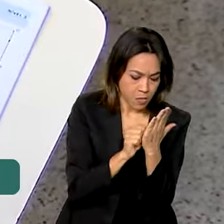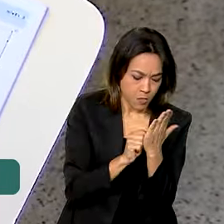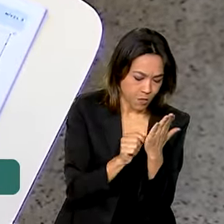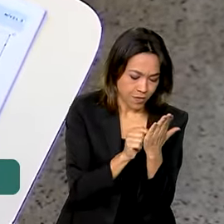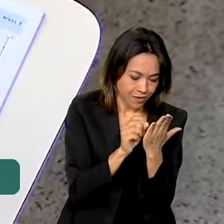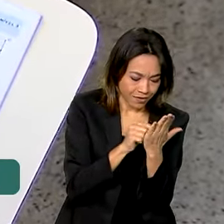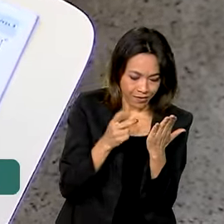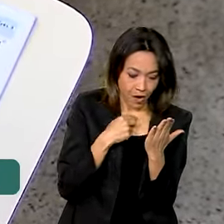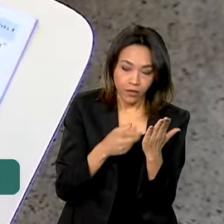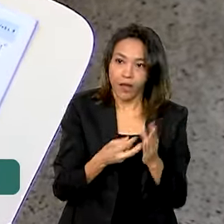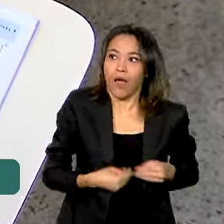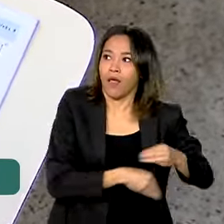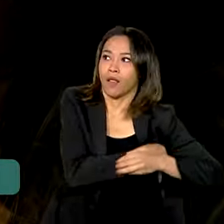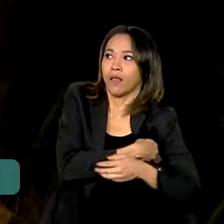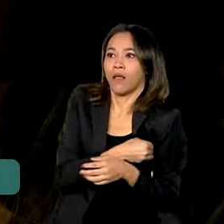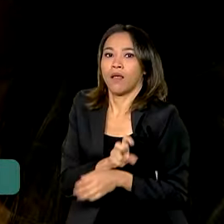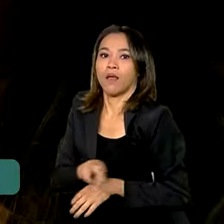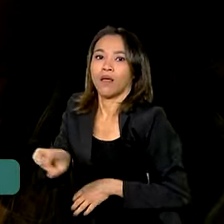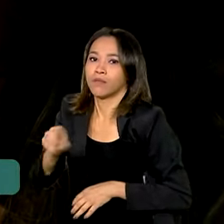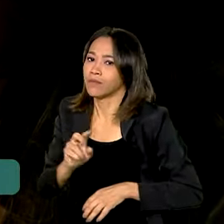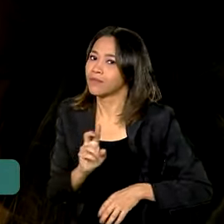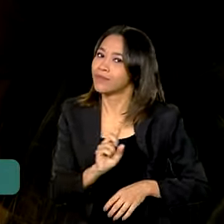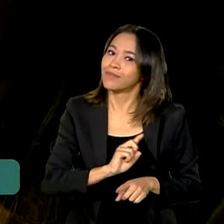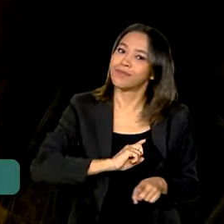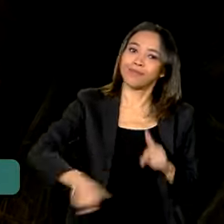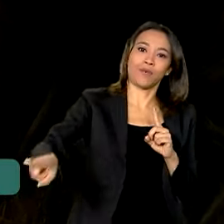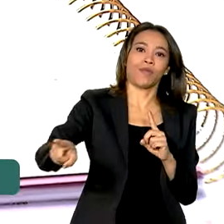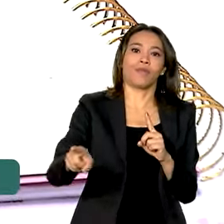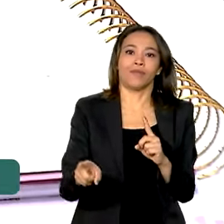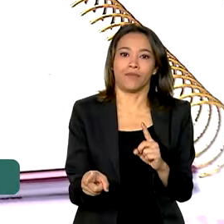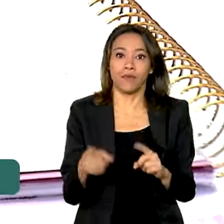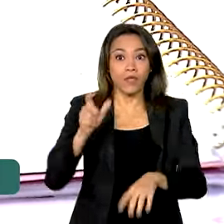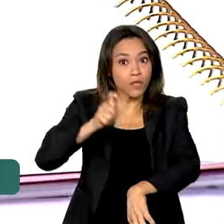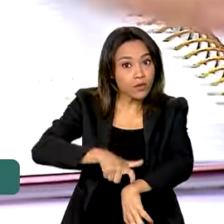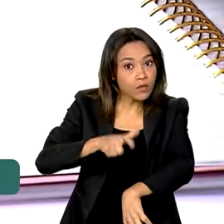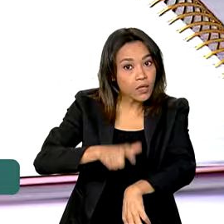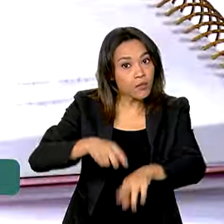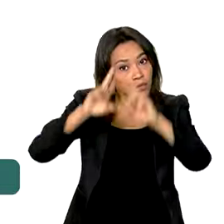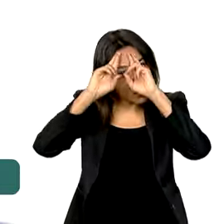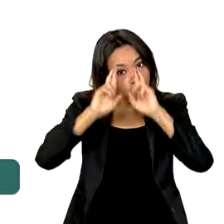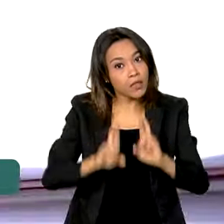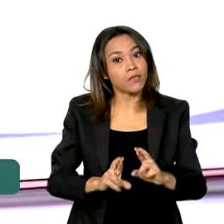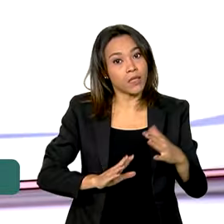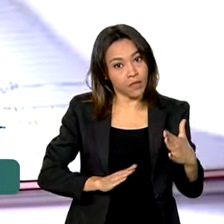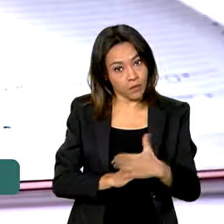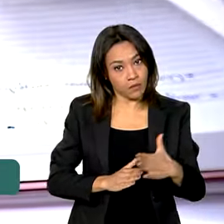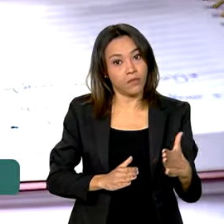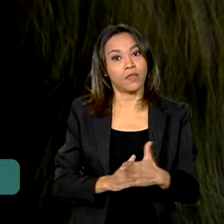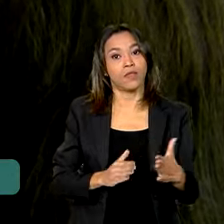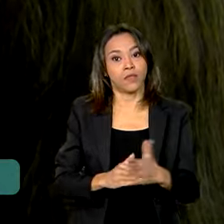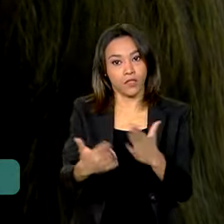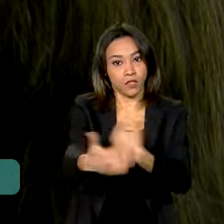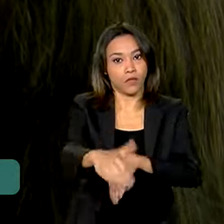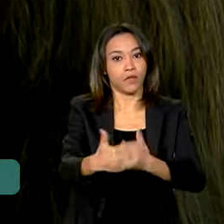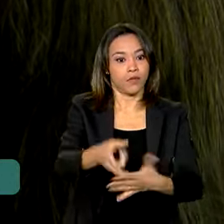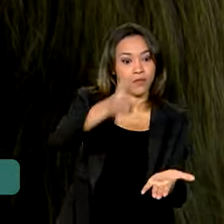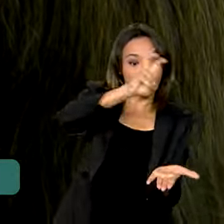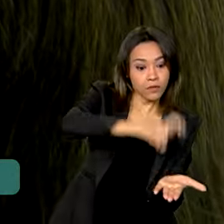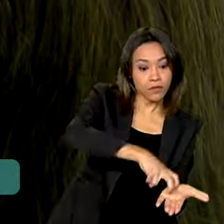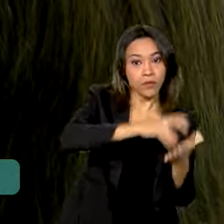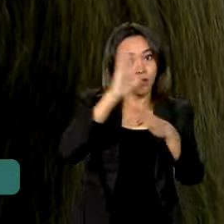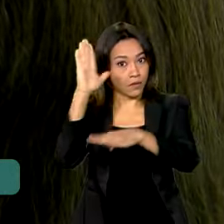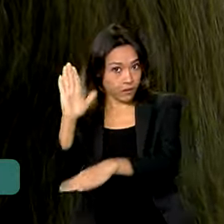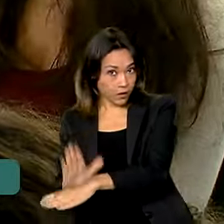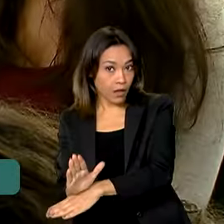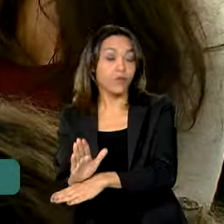turnos e o tempo mínimo de permanência para fazer as provas em cada um dos horários de manhã e à